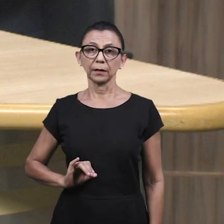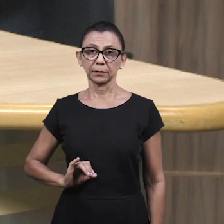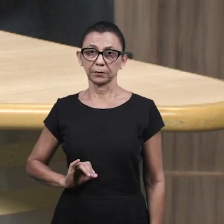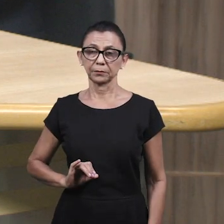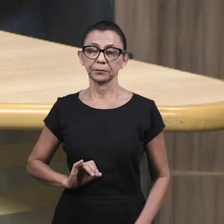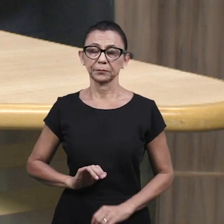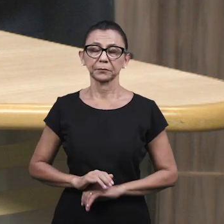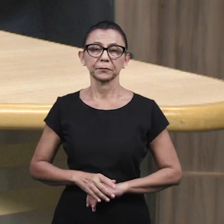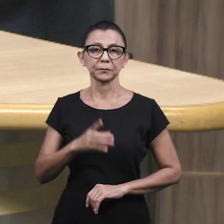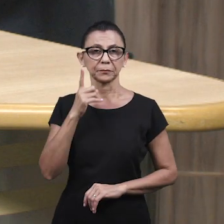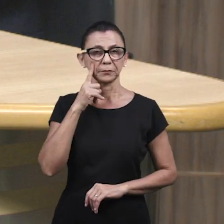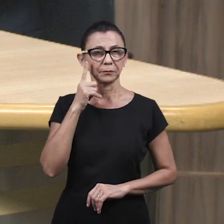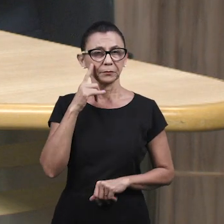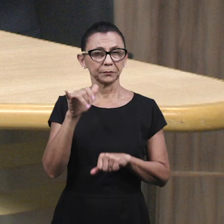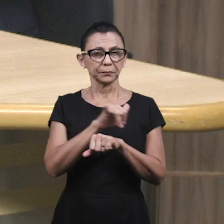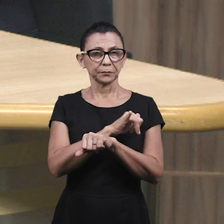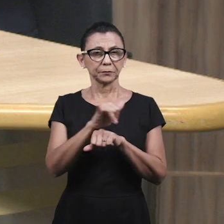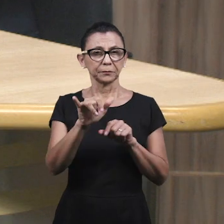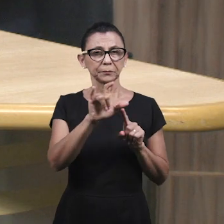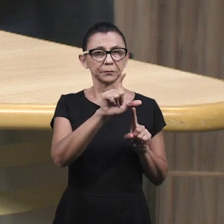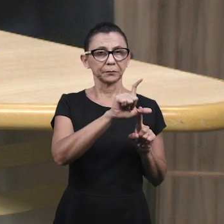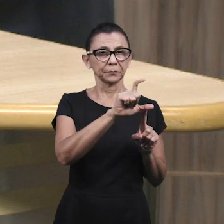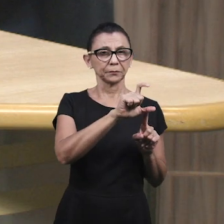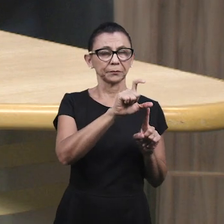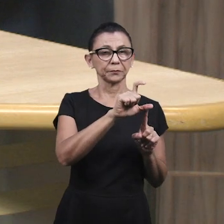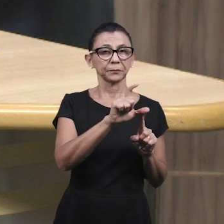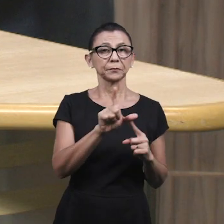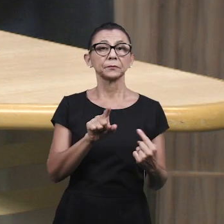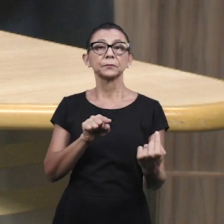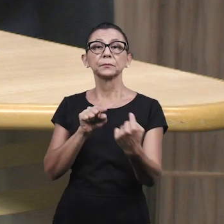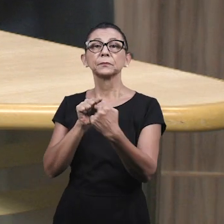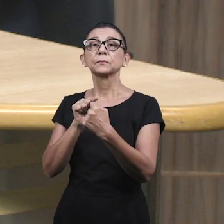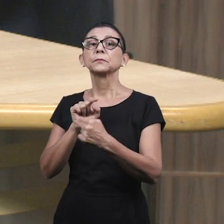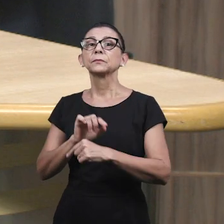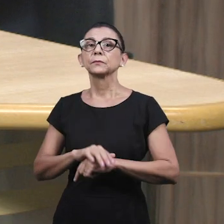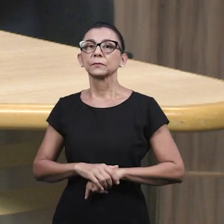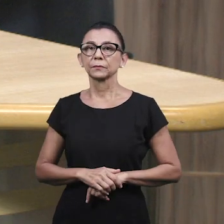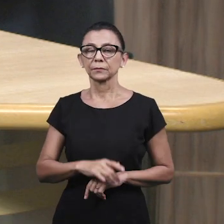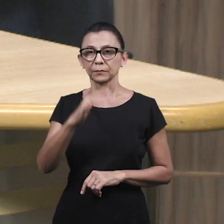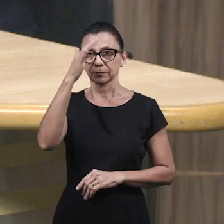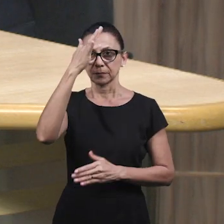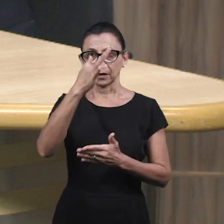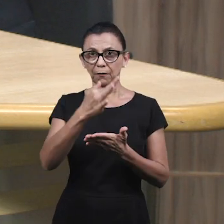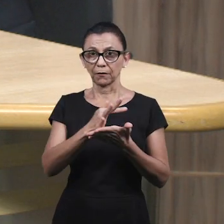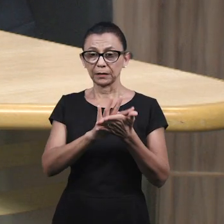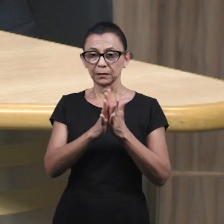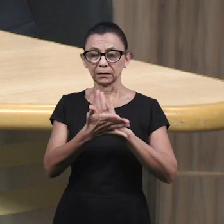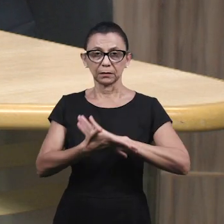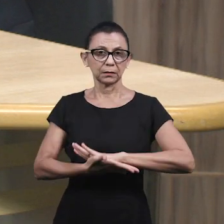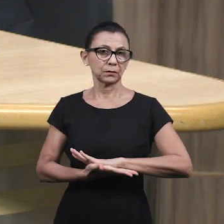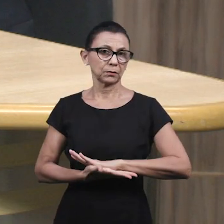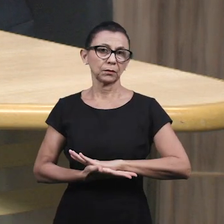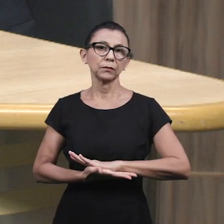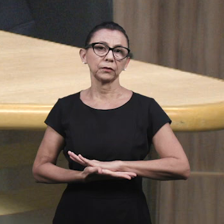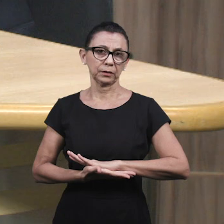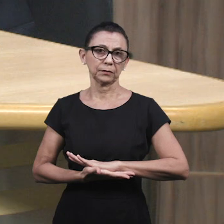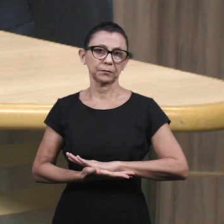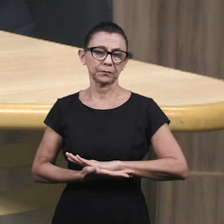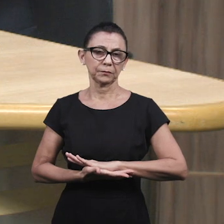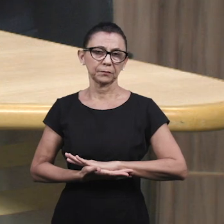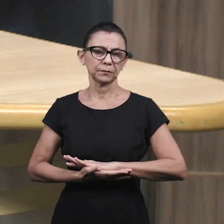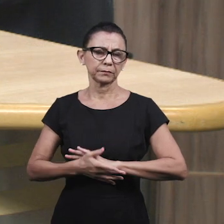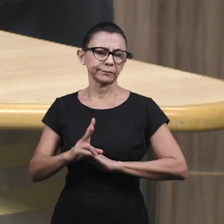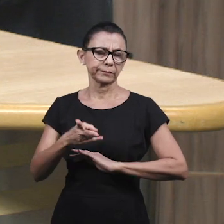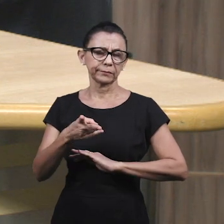Olha só o que o adversário faz. Qual era o objetivo do adversário? Destruir a fé. Do mesmo jeito que ele queria lá no início da